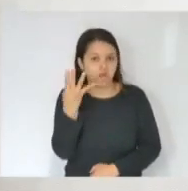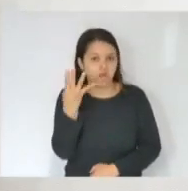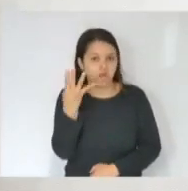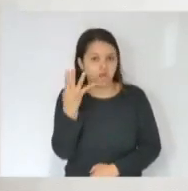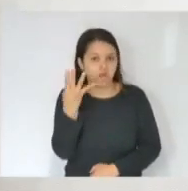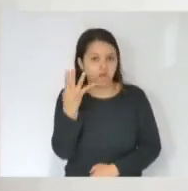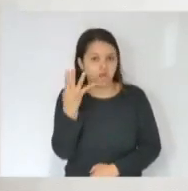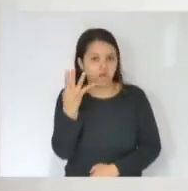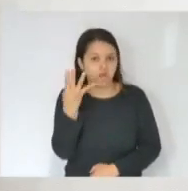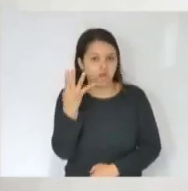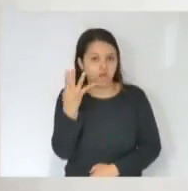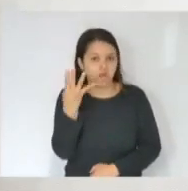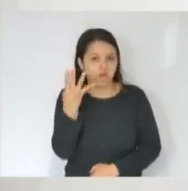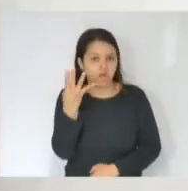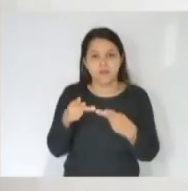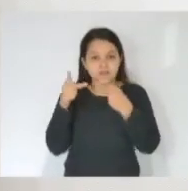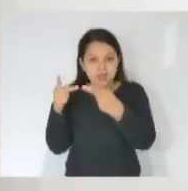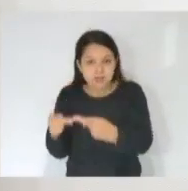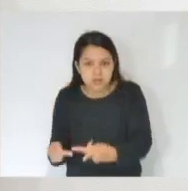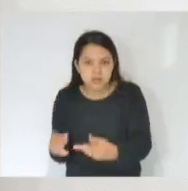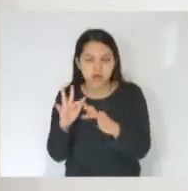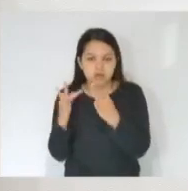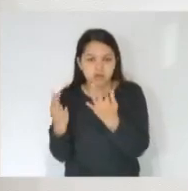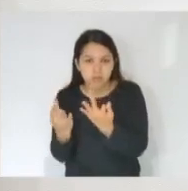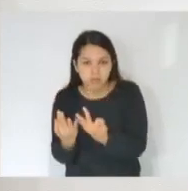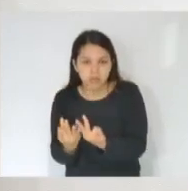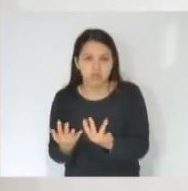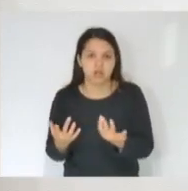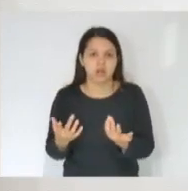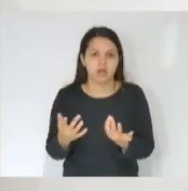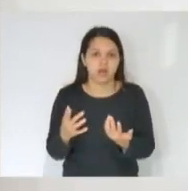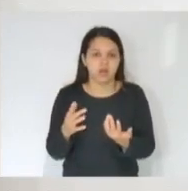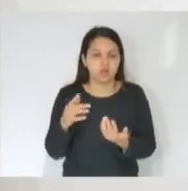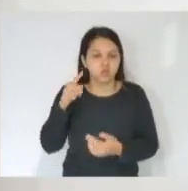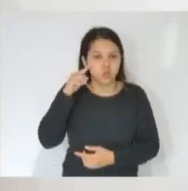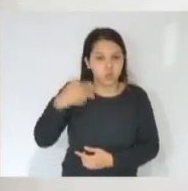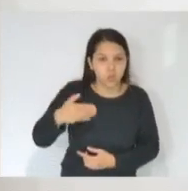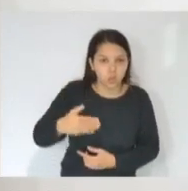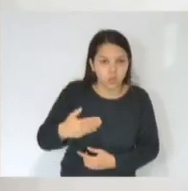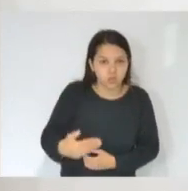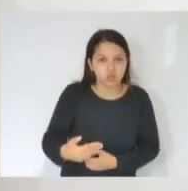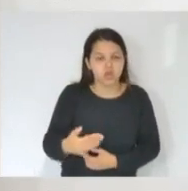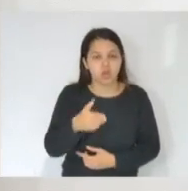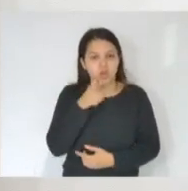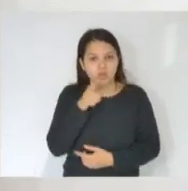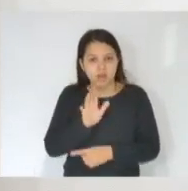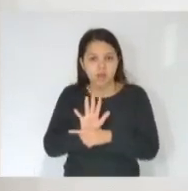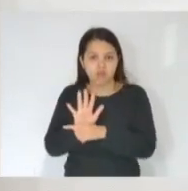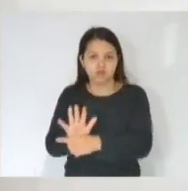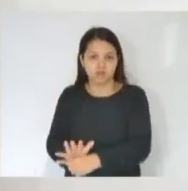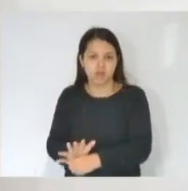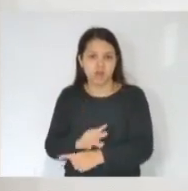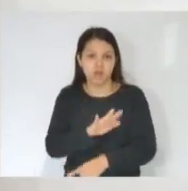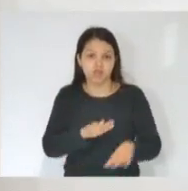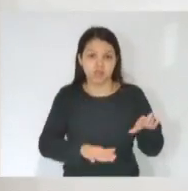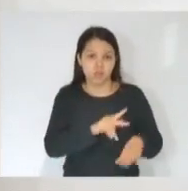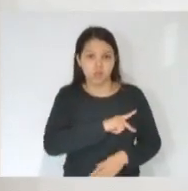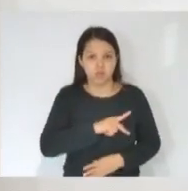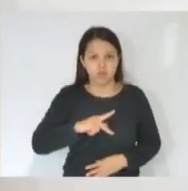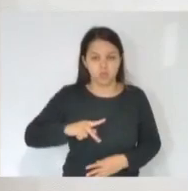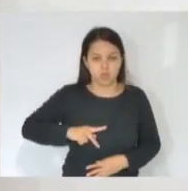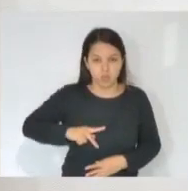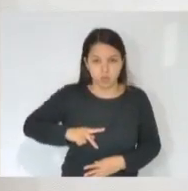Estamos conseguindo, a cada dia, entrar em um quadro que muitas vezes o poder público se furta a entrar. O poder público ele consegue